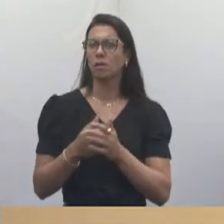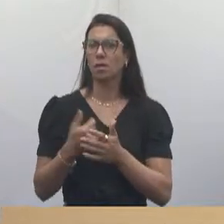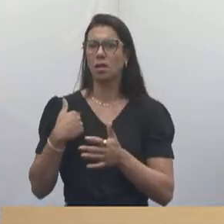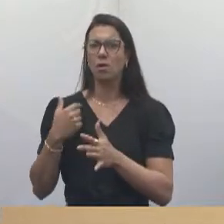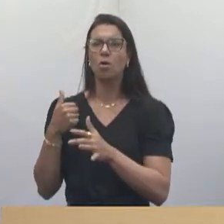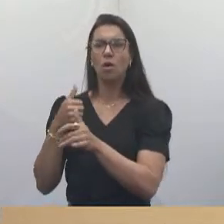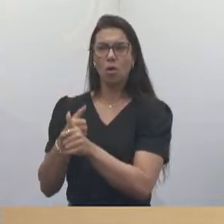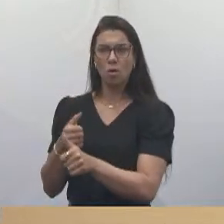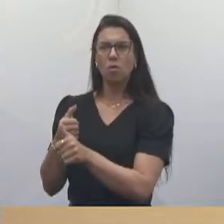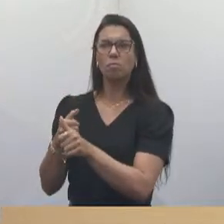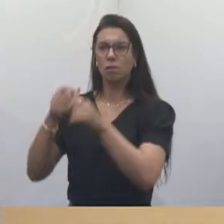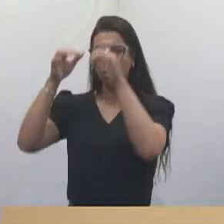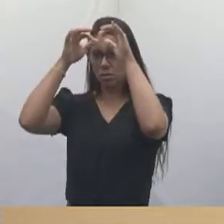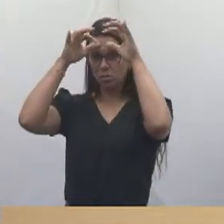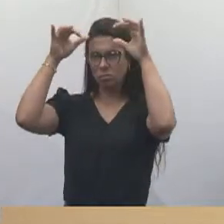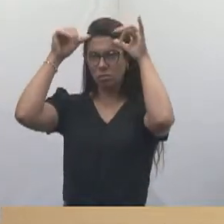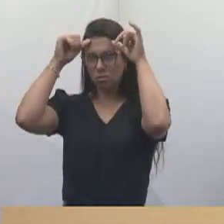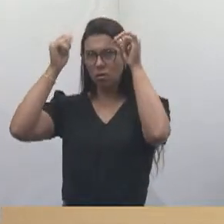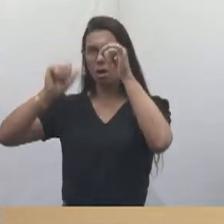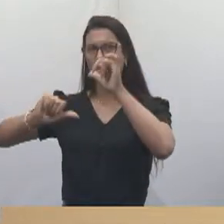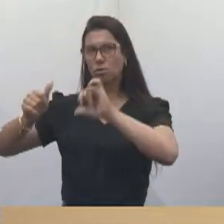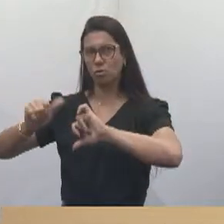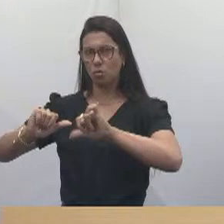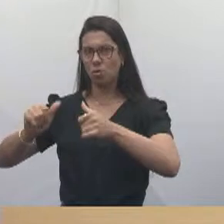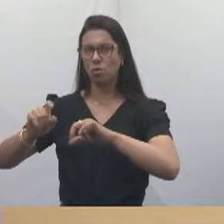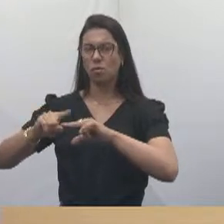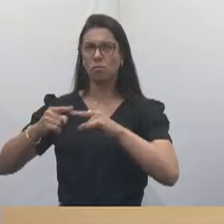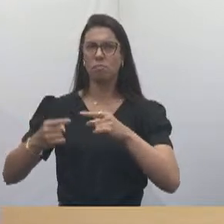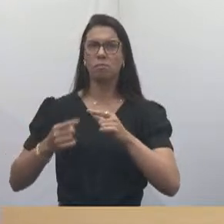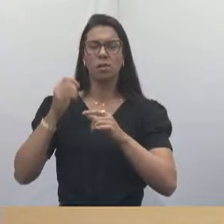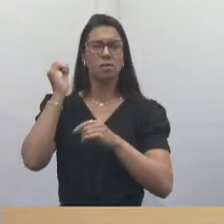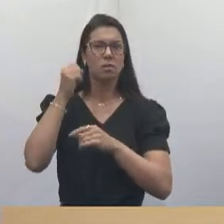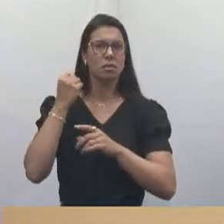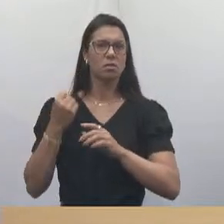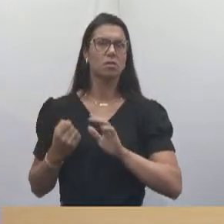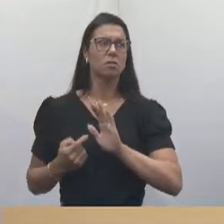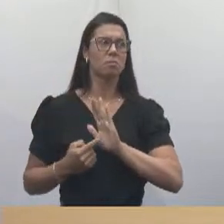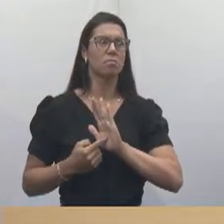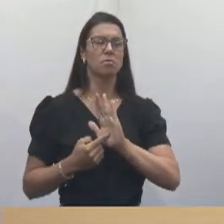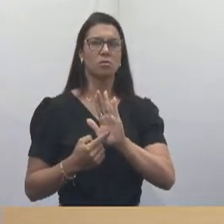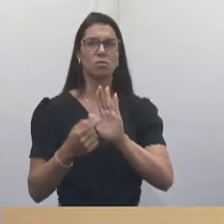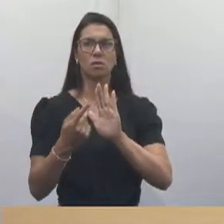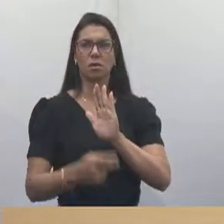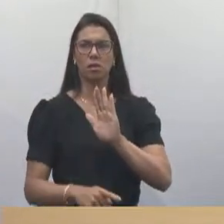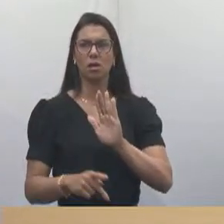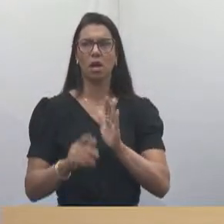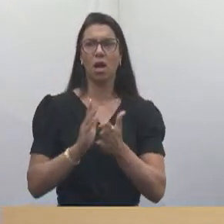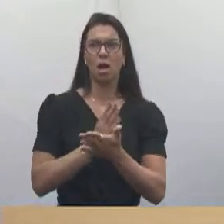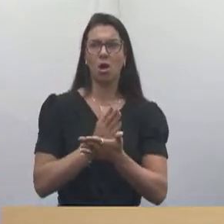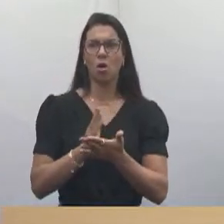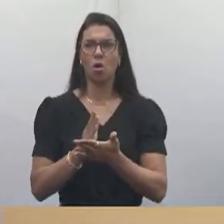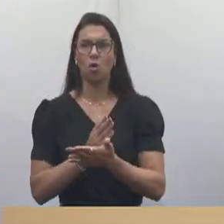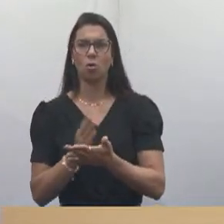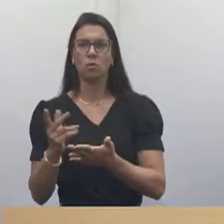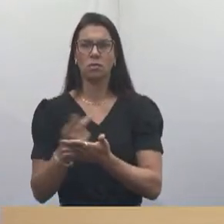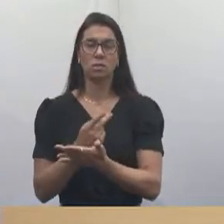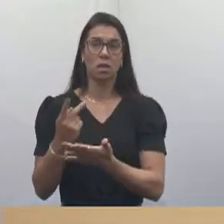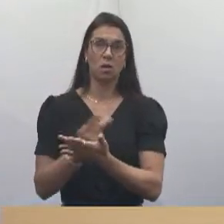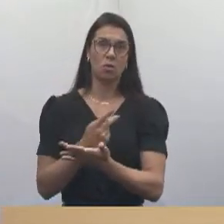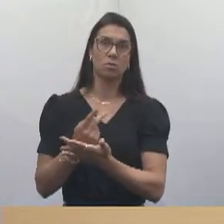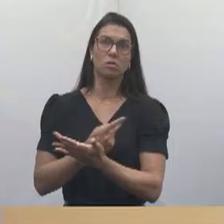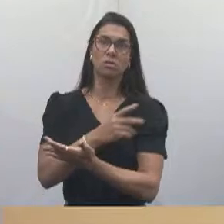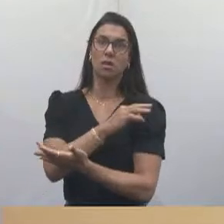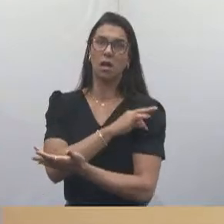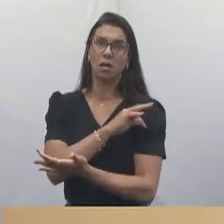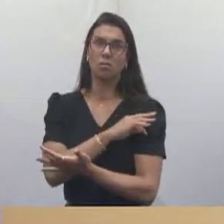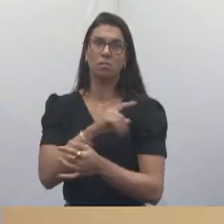Contas do Estado de São Paulo. E eu acho que a sua explanação aí foi perfeita. Alguns erros técnicos, coisas que são justificáveis, mas a gente